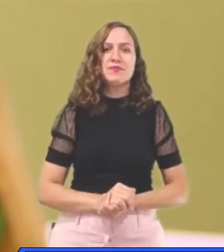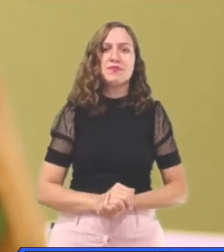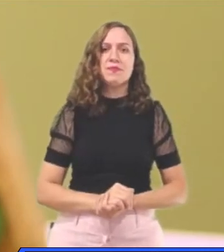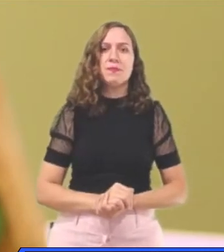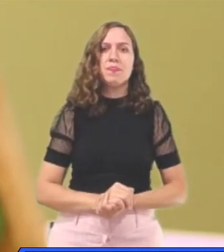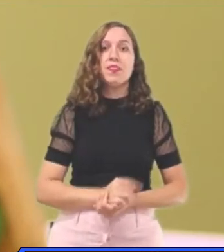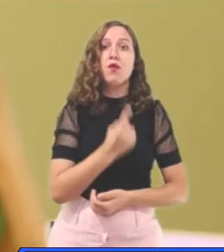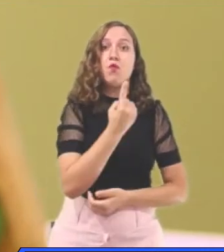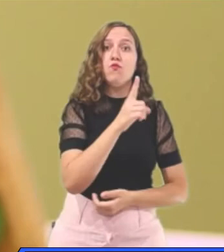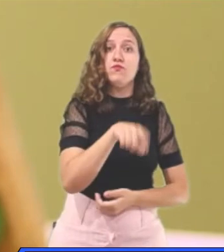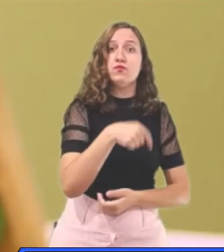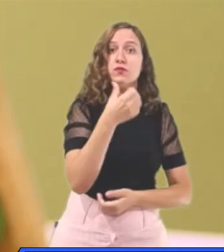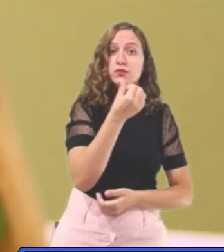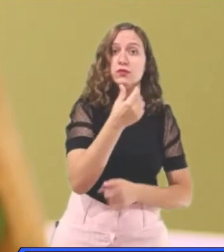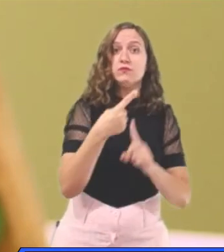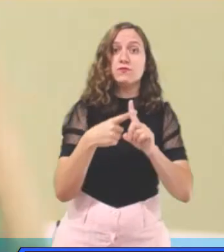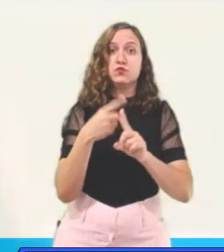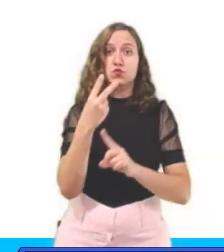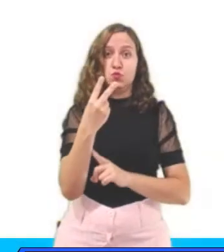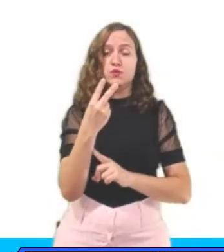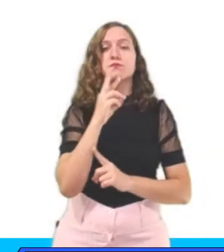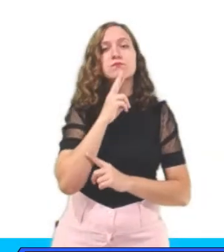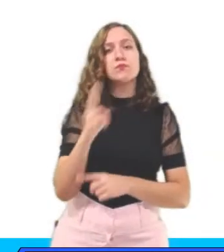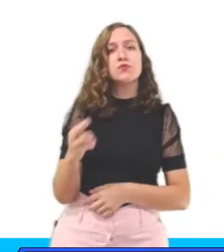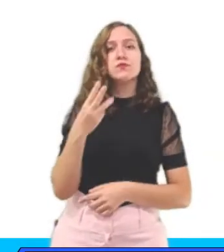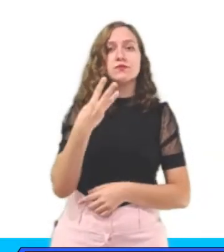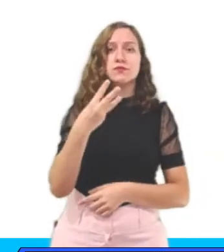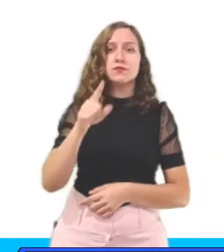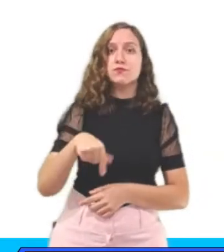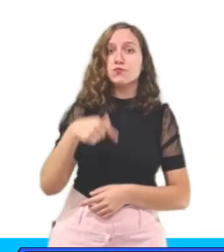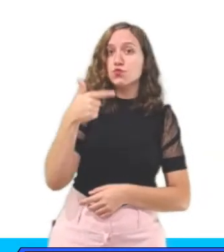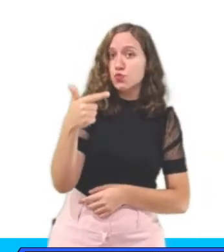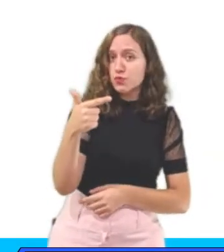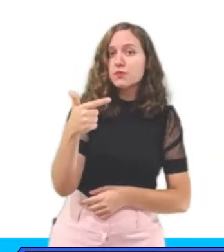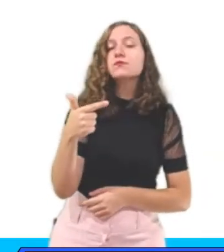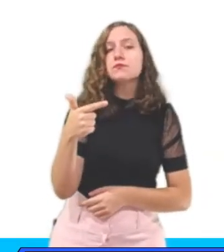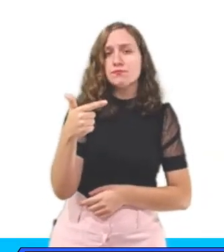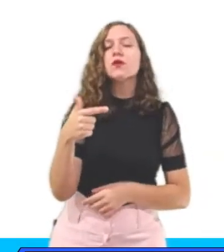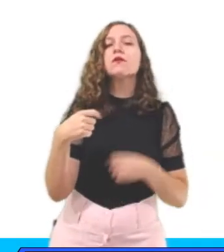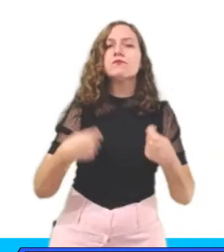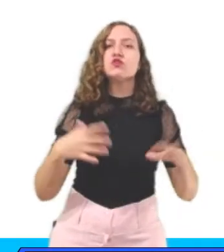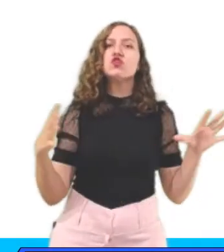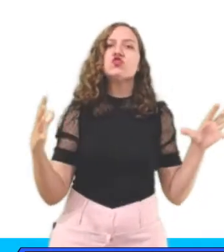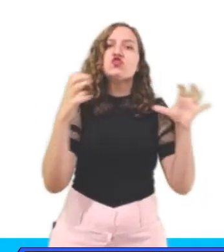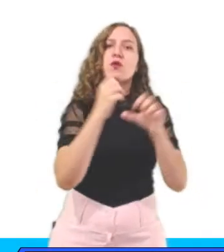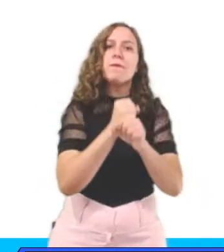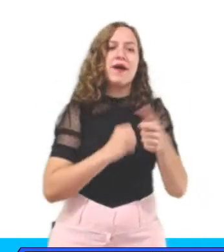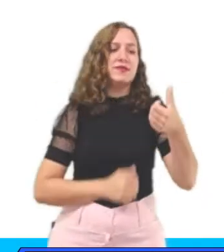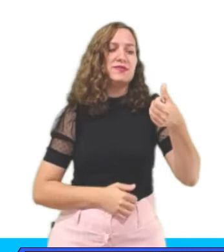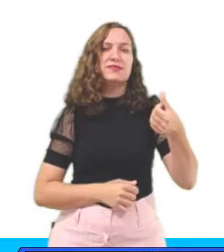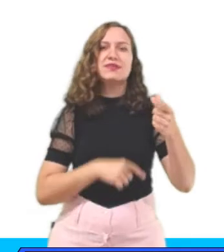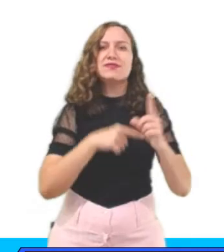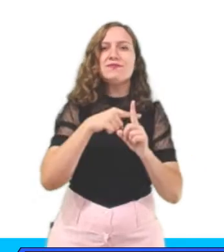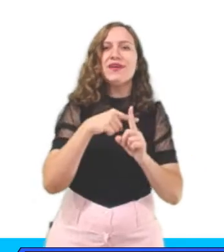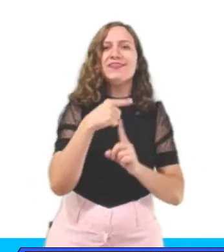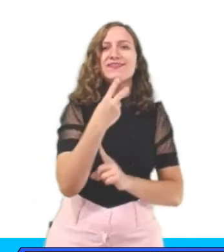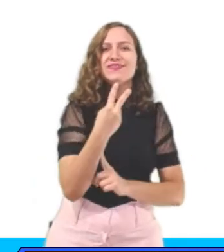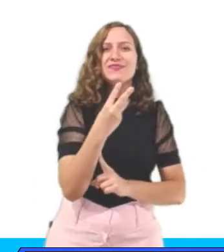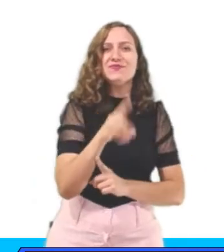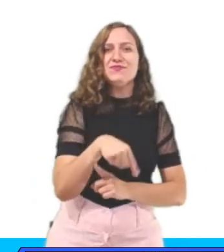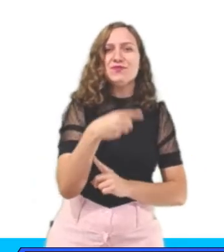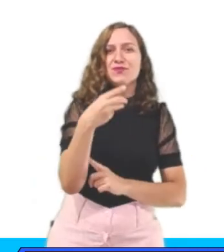1,6 vezes 2, 3,2. Então, eu vou somar 6 mais 3,2. Eu vou